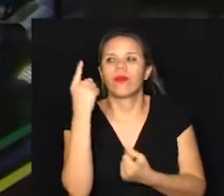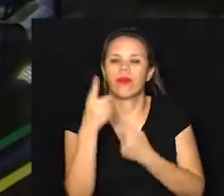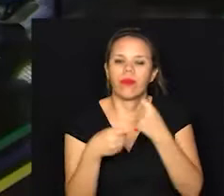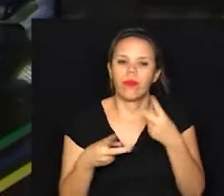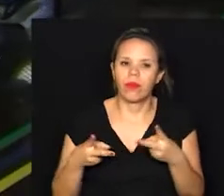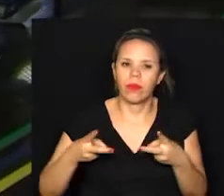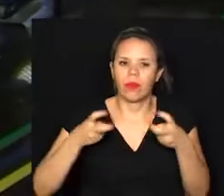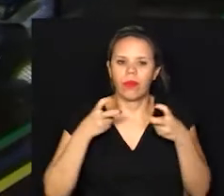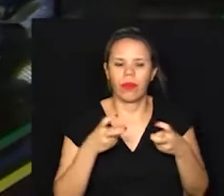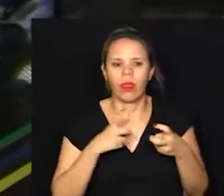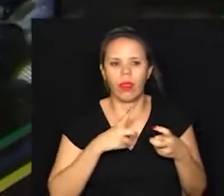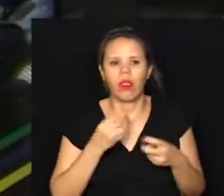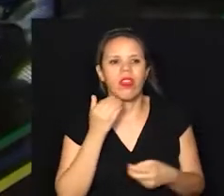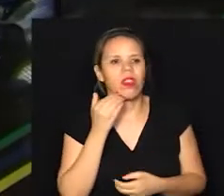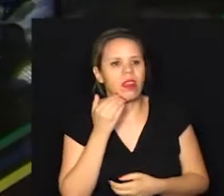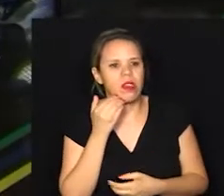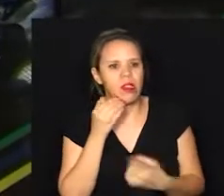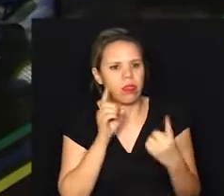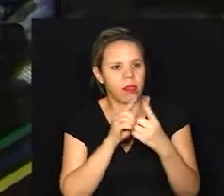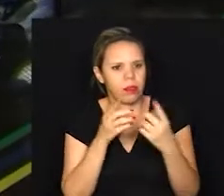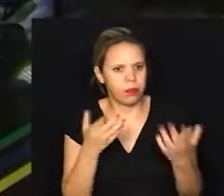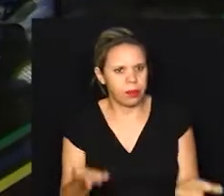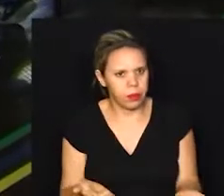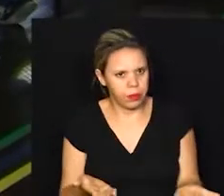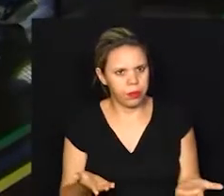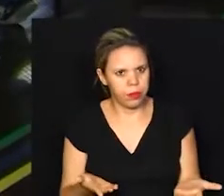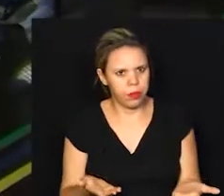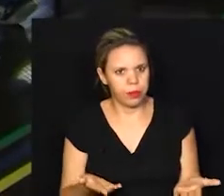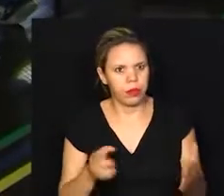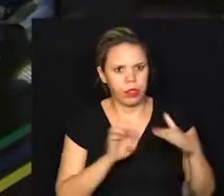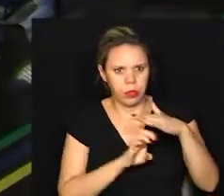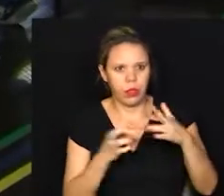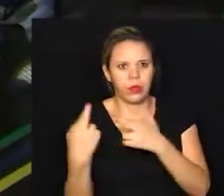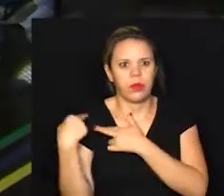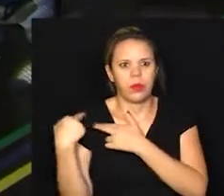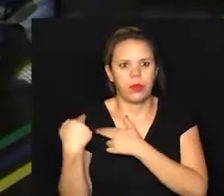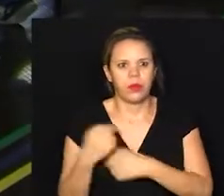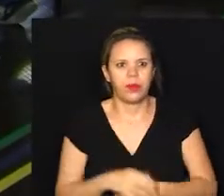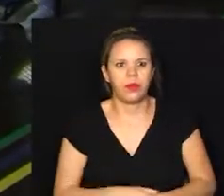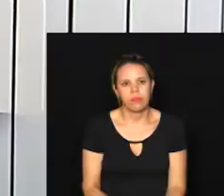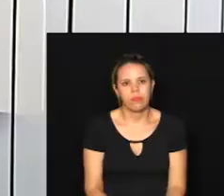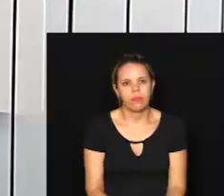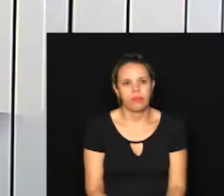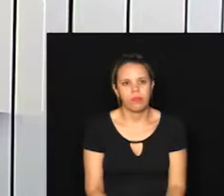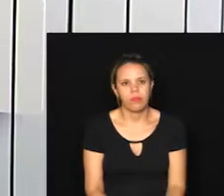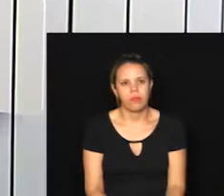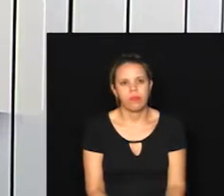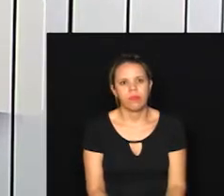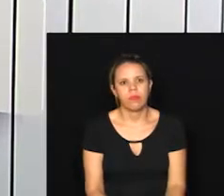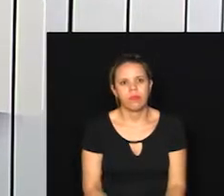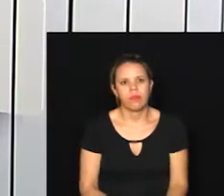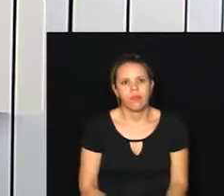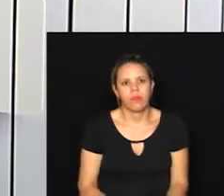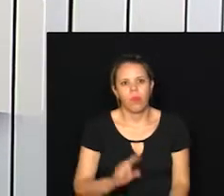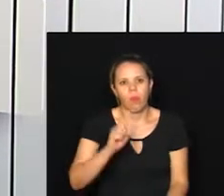eventualmente a gente perceber que houve um defeito na prestação de serviços, o fornecedor será responsabilizado.